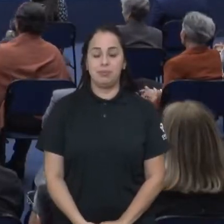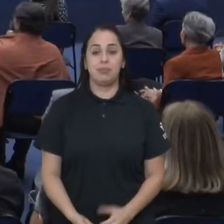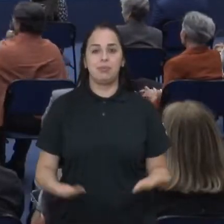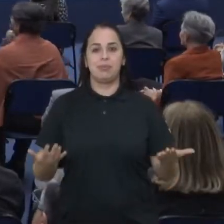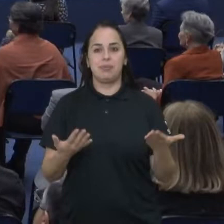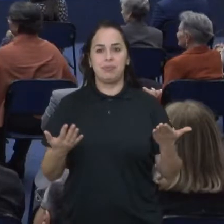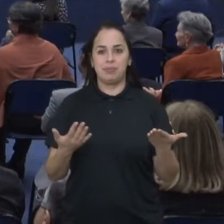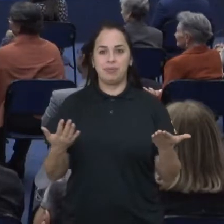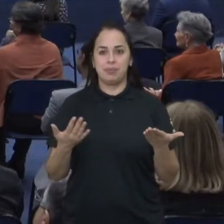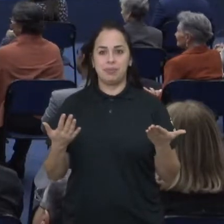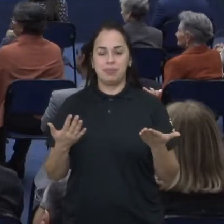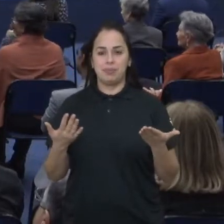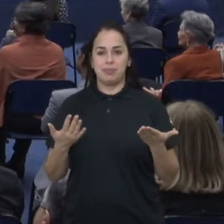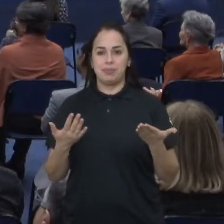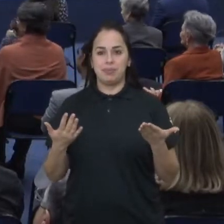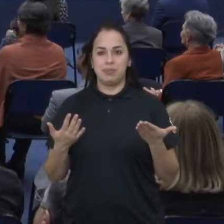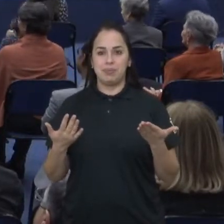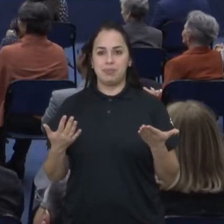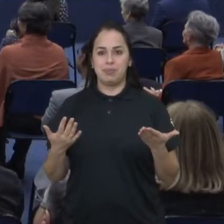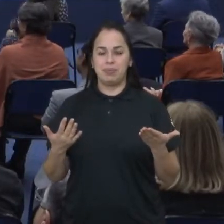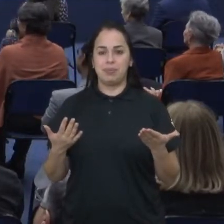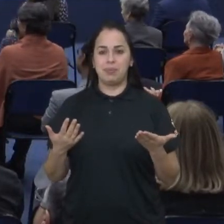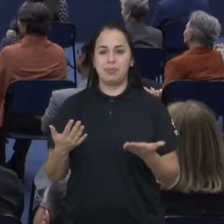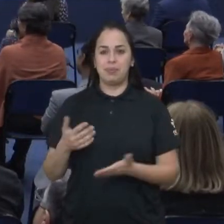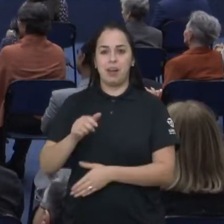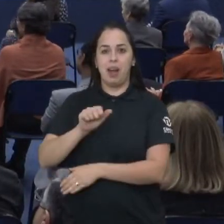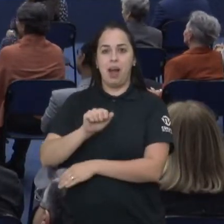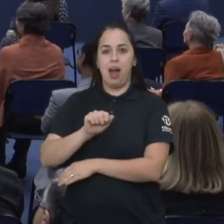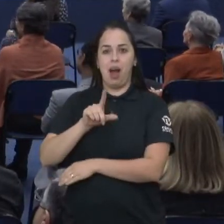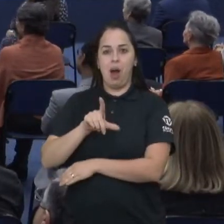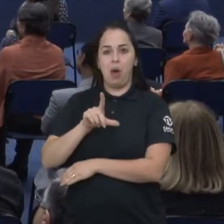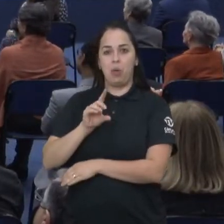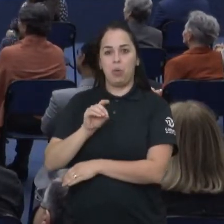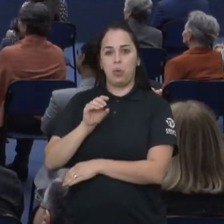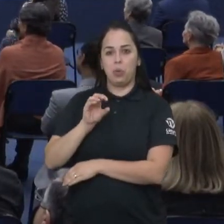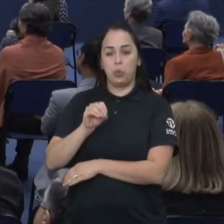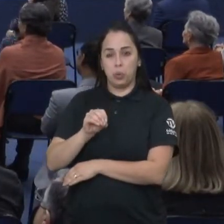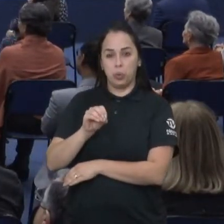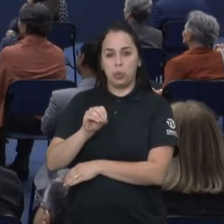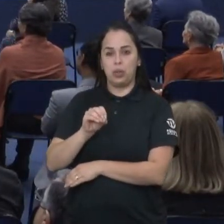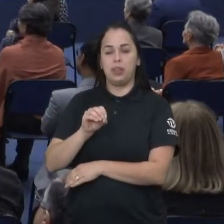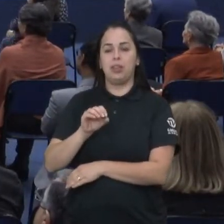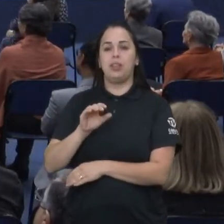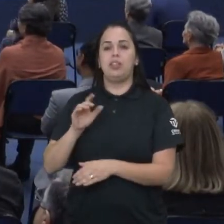Ouviremos agora o senhor Aldo Zonzini Filho, diretor executivo da AFAC.